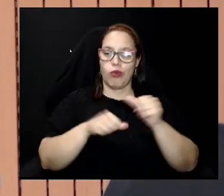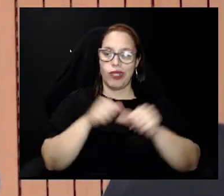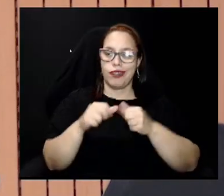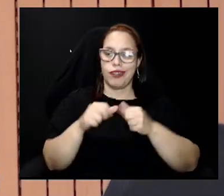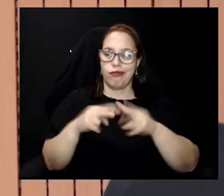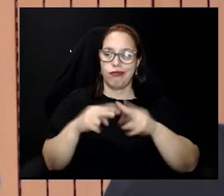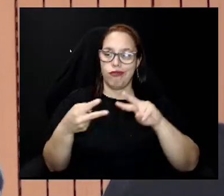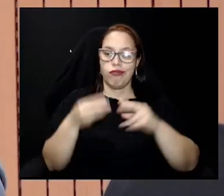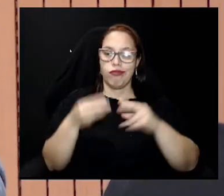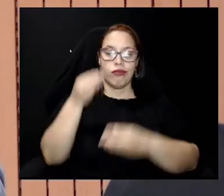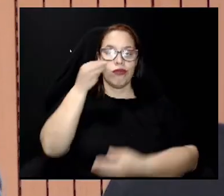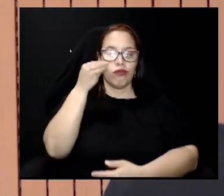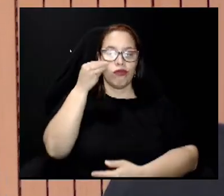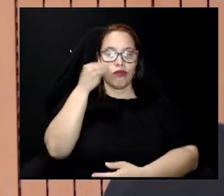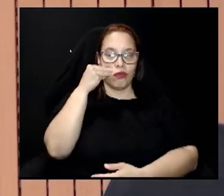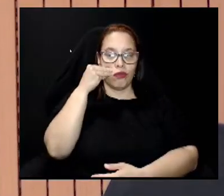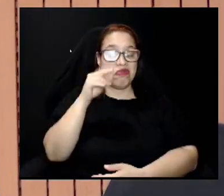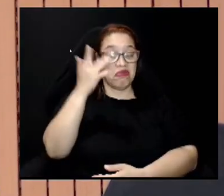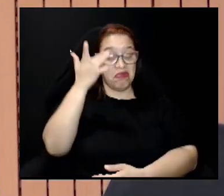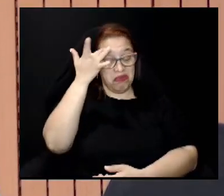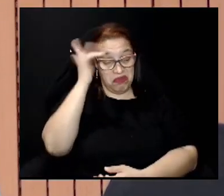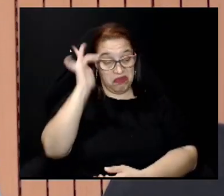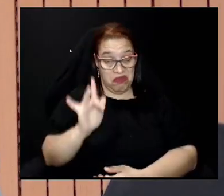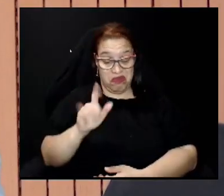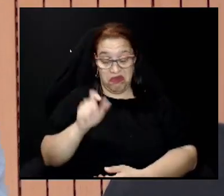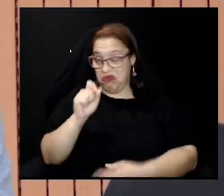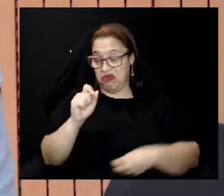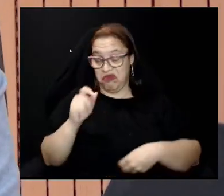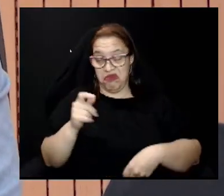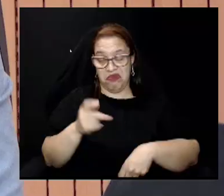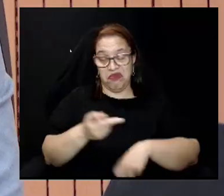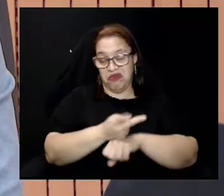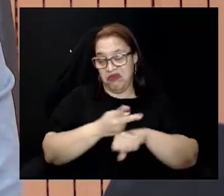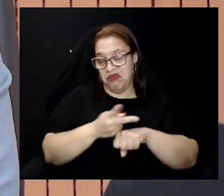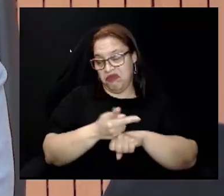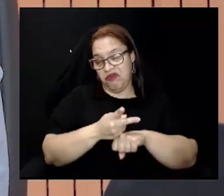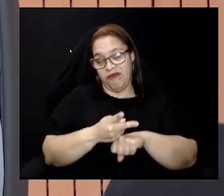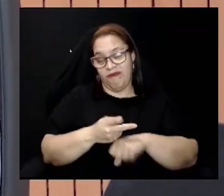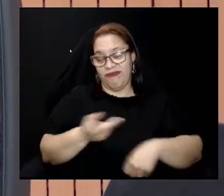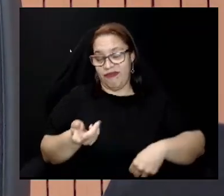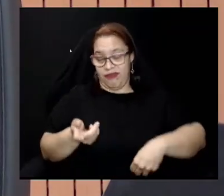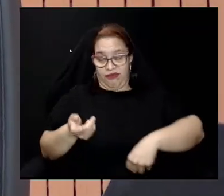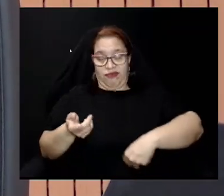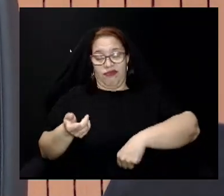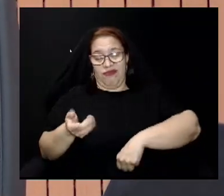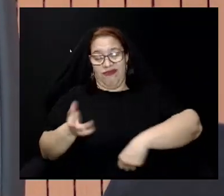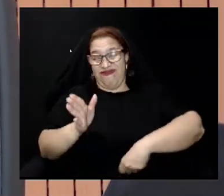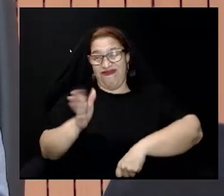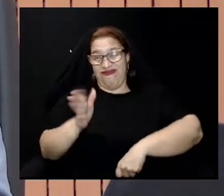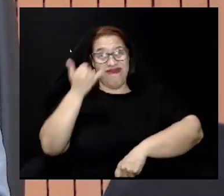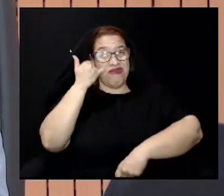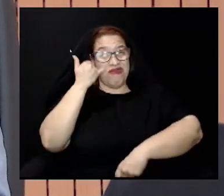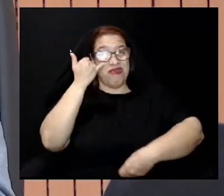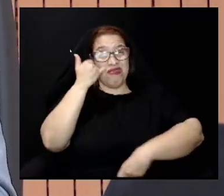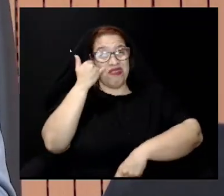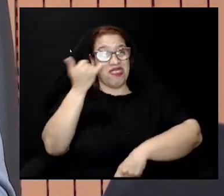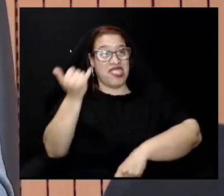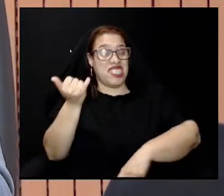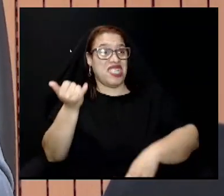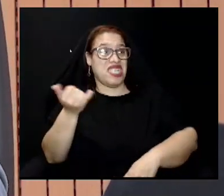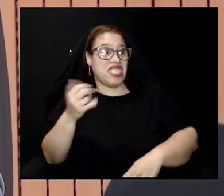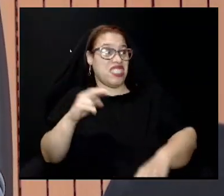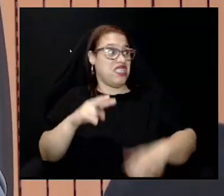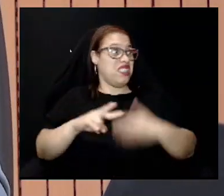testar sem saber o que se está procurando é, muitas vezes, acessar uma informação que você vai gerar um impacto